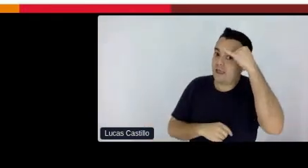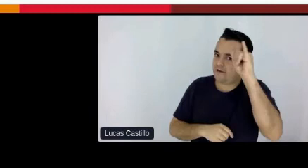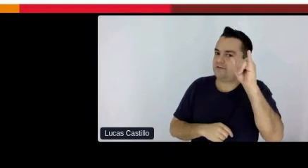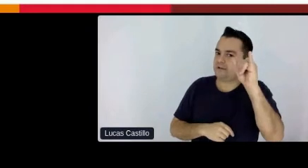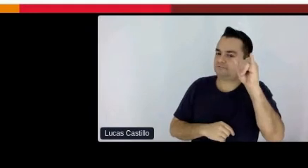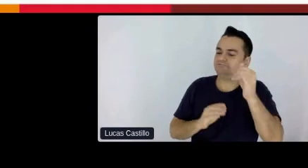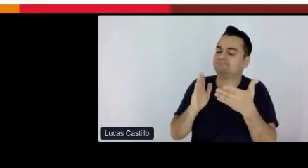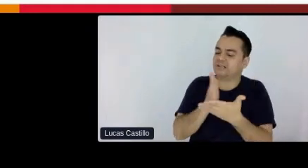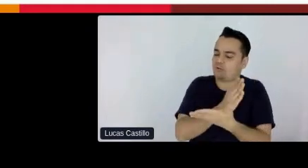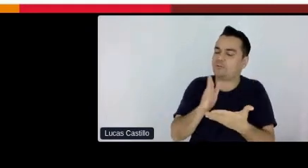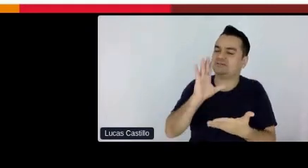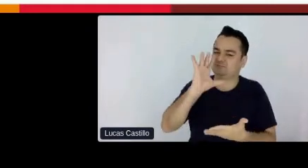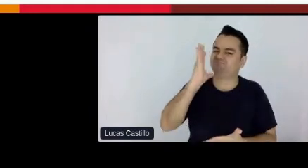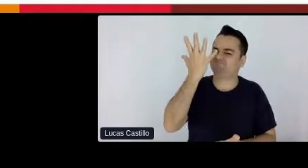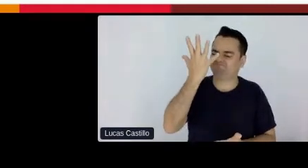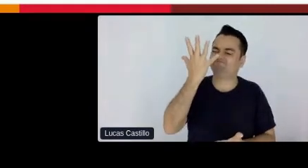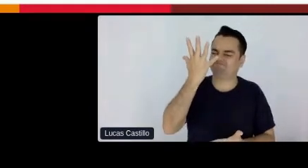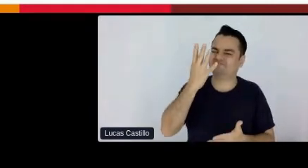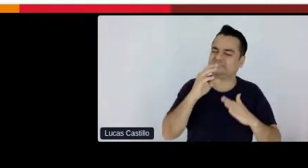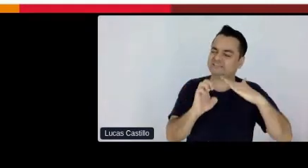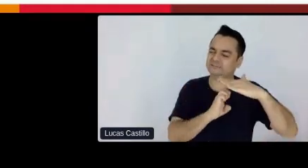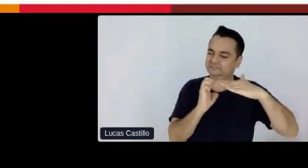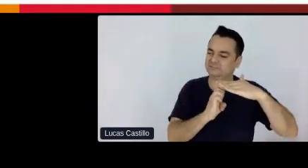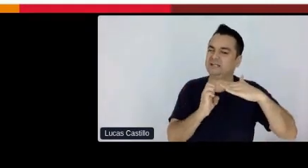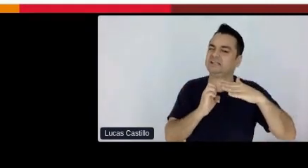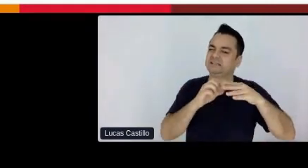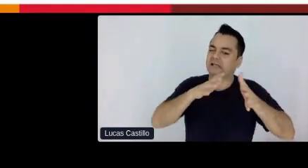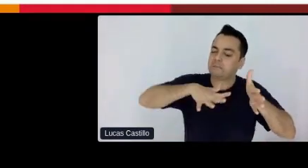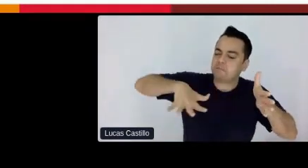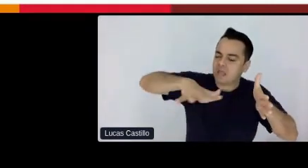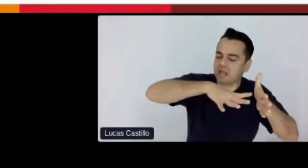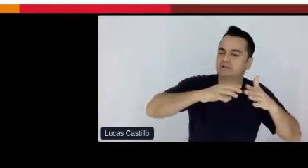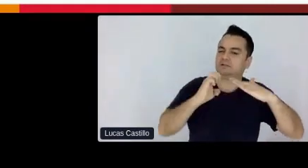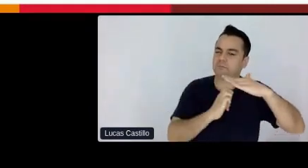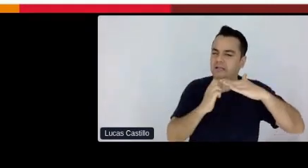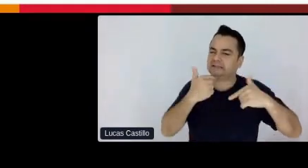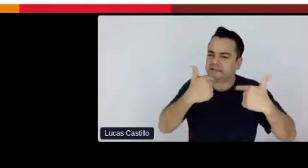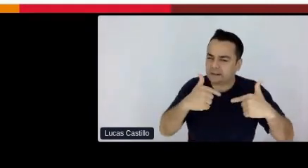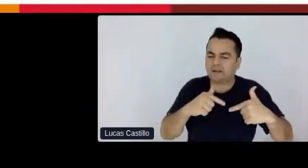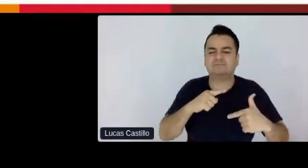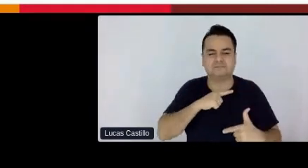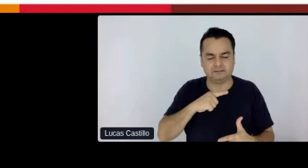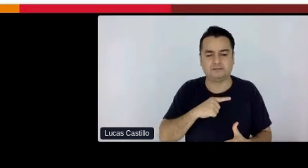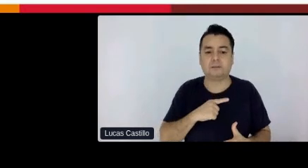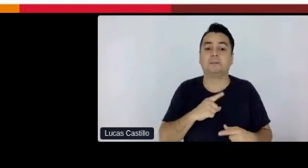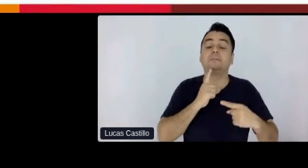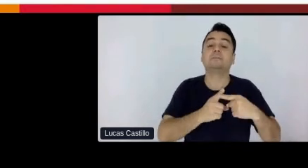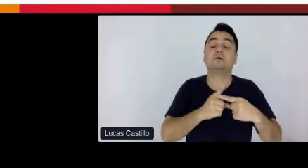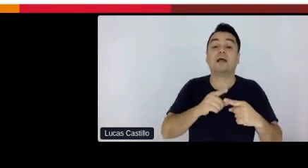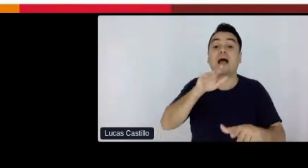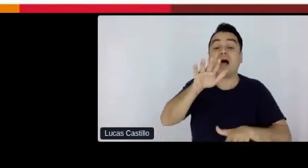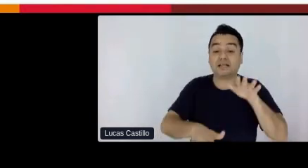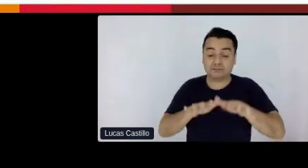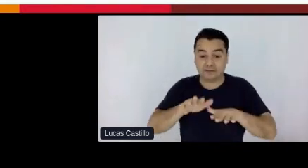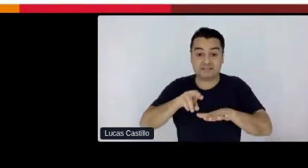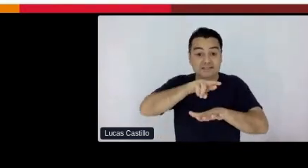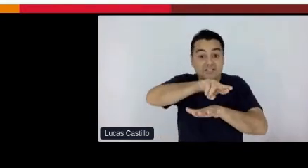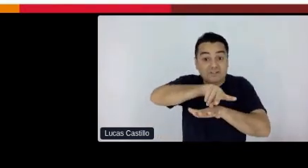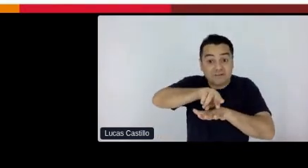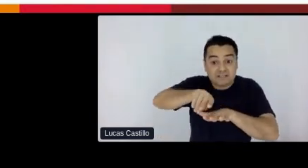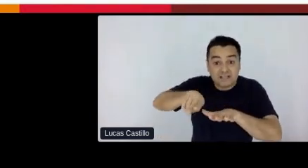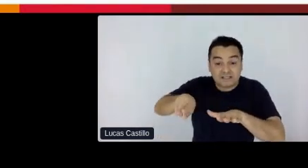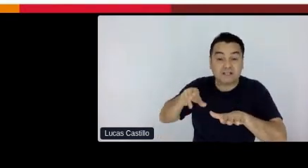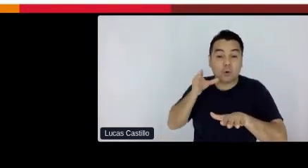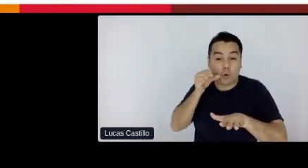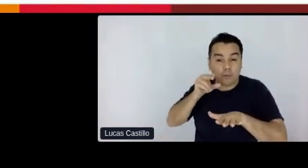acontecem no ambiente de trabalho. Por quê? A gente tem um trabalho gigante para poder estar trazendo o público, trazendo